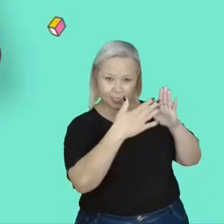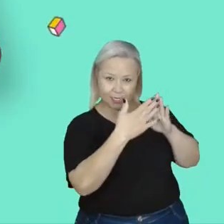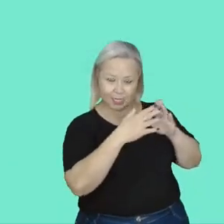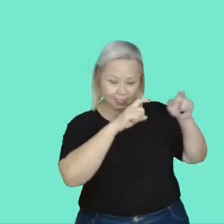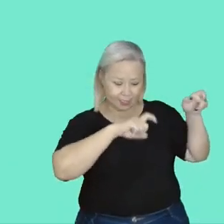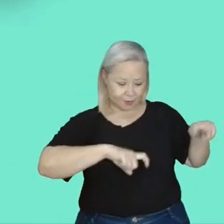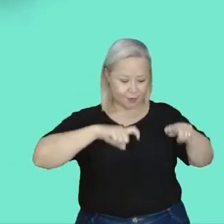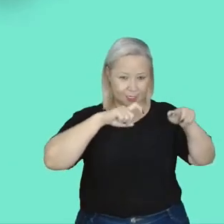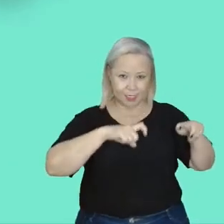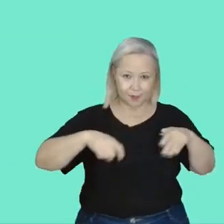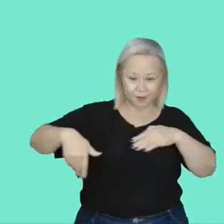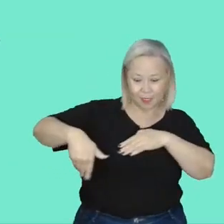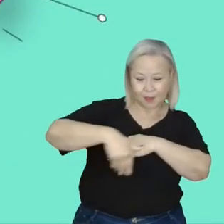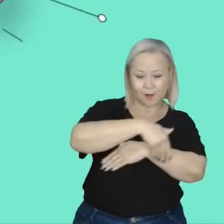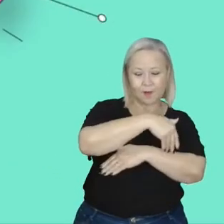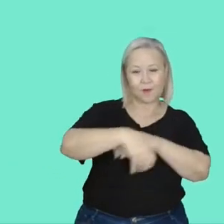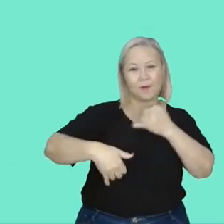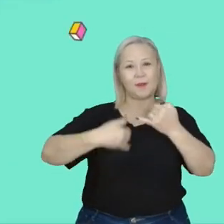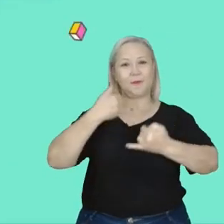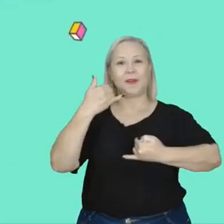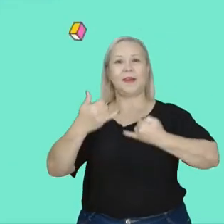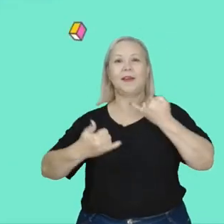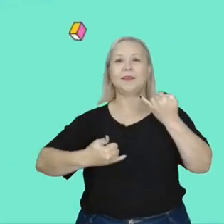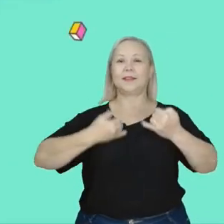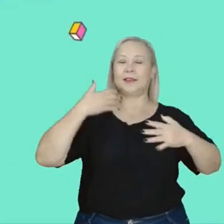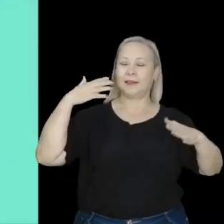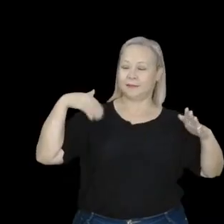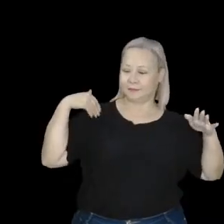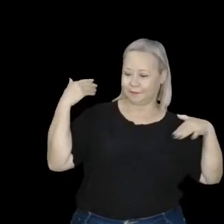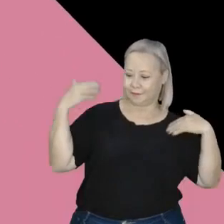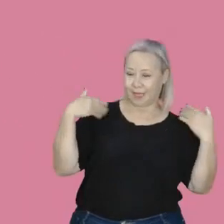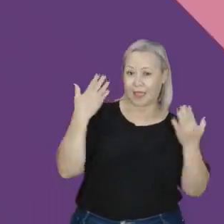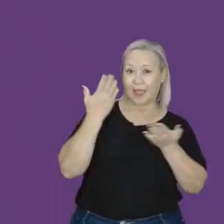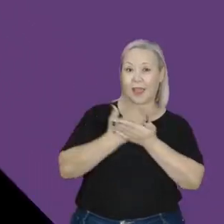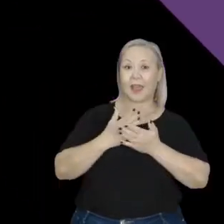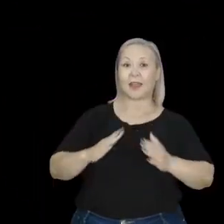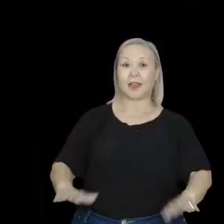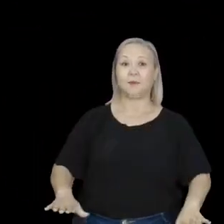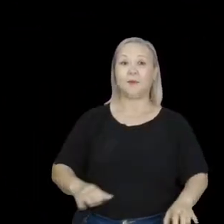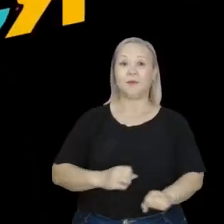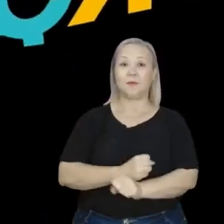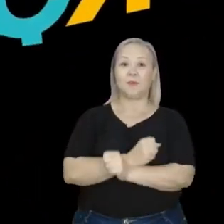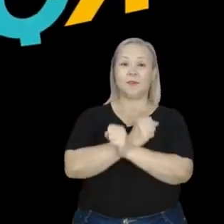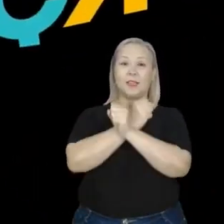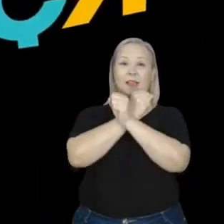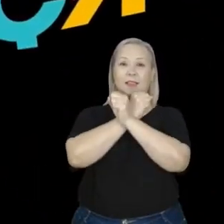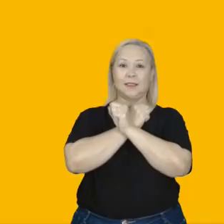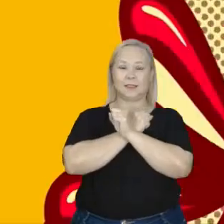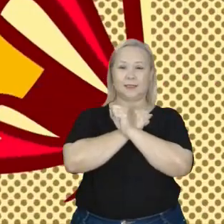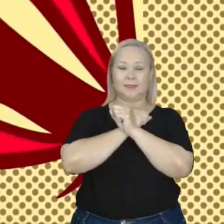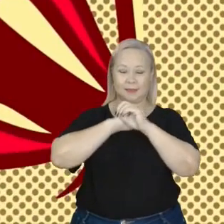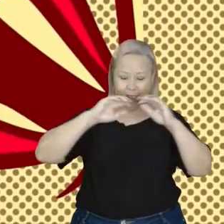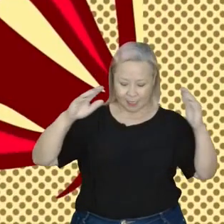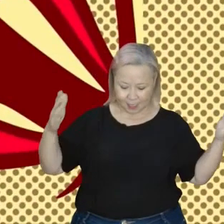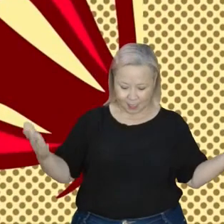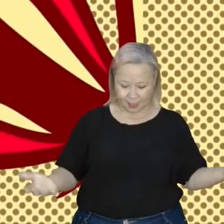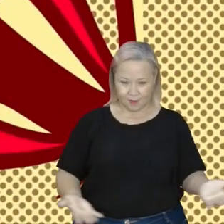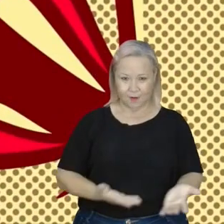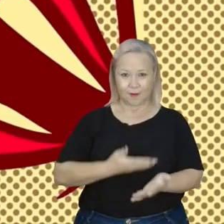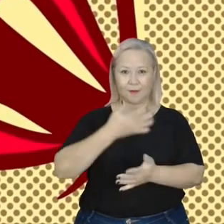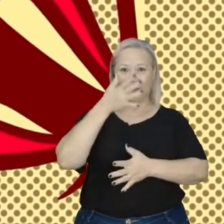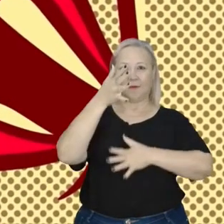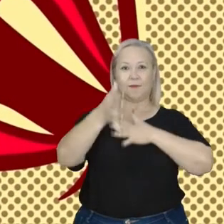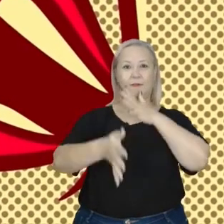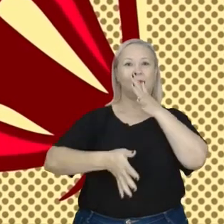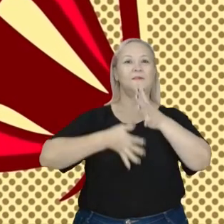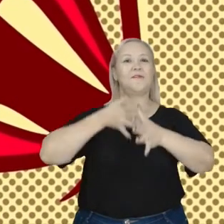Seja em casa, no campo, na rua ou na praça, chega de mordaça,